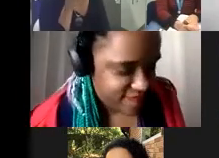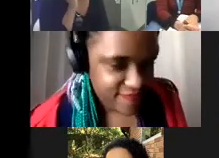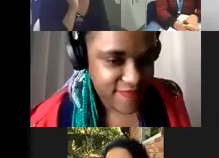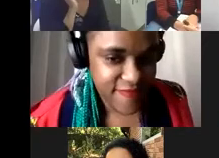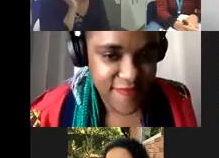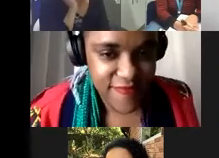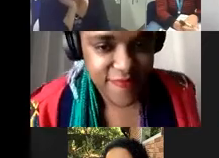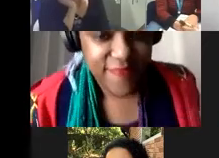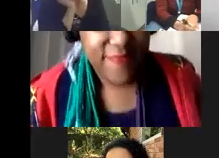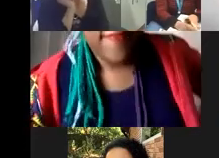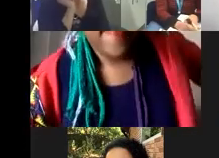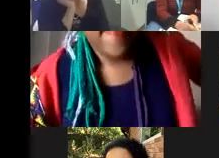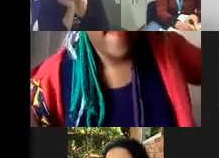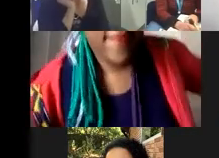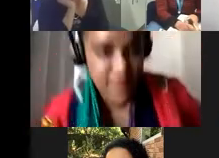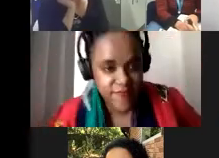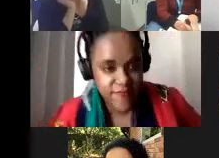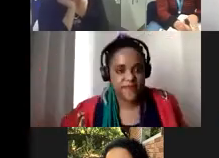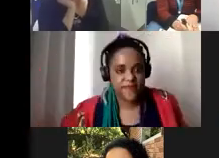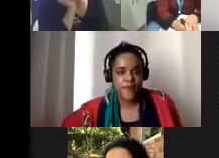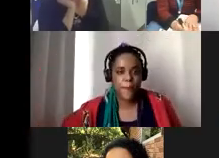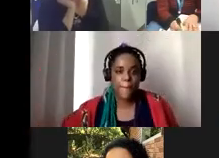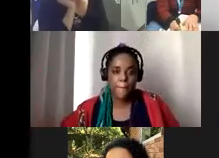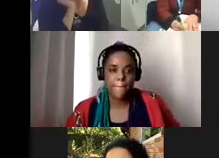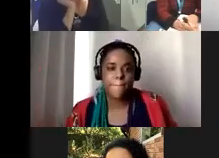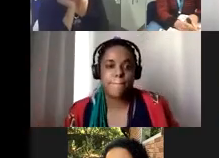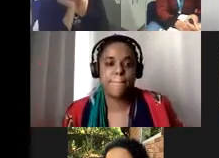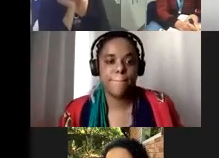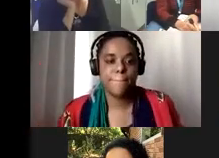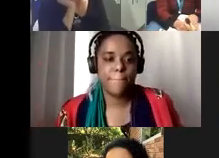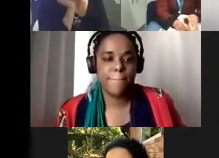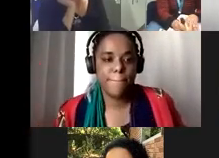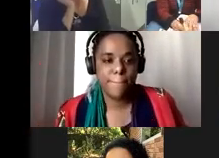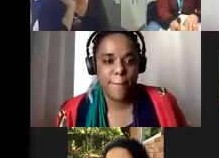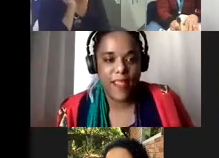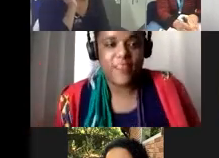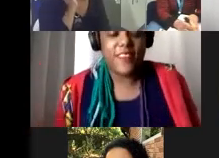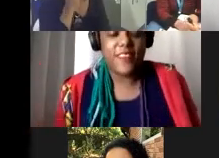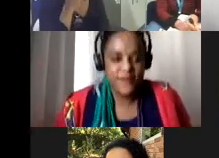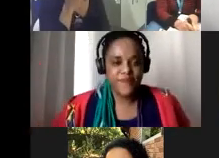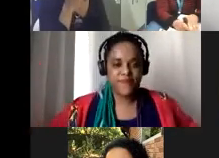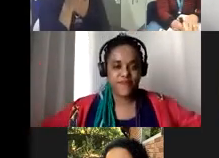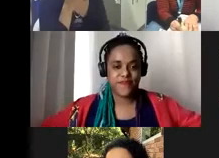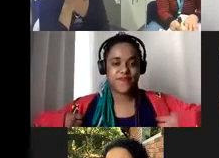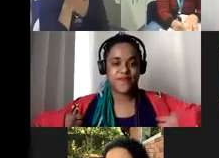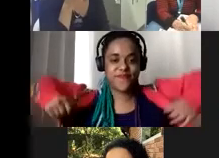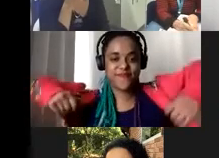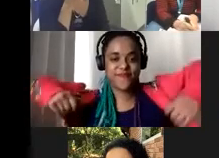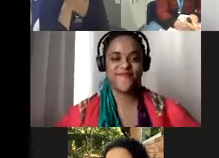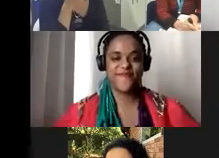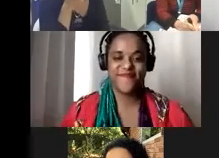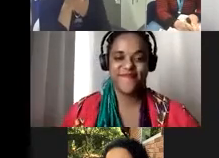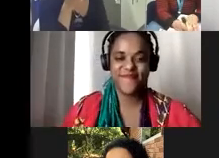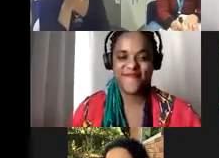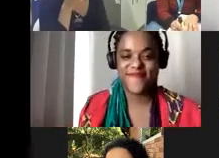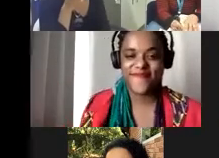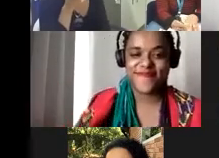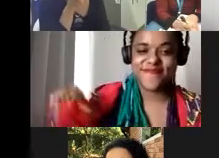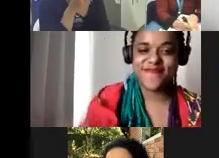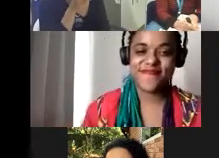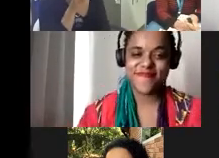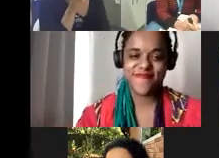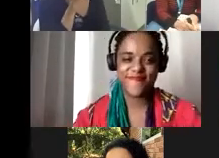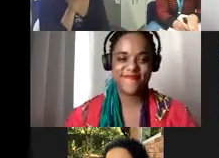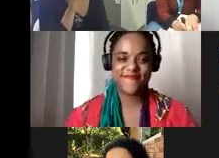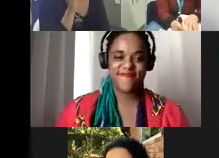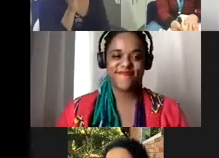Monteiro, Valdec. A Dani é minha presidente na Comissão de Direitos Humanos. Então, está